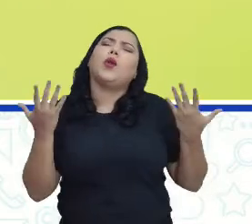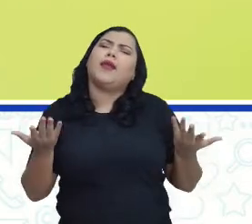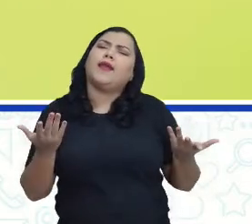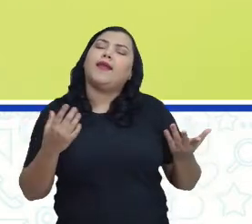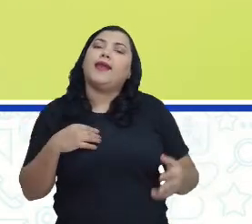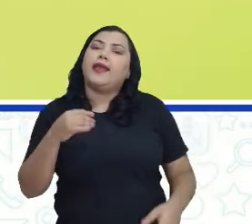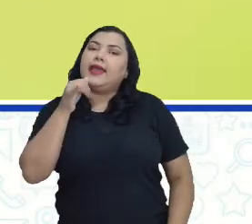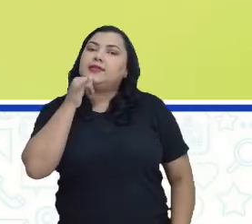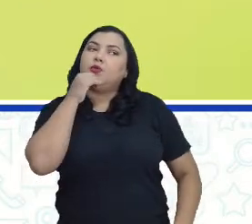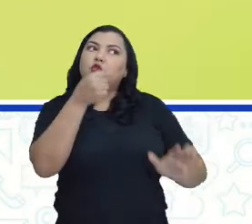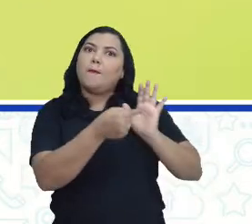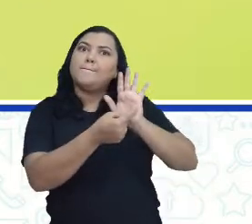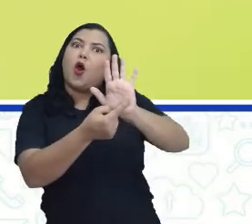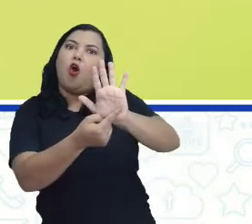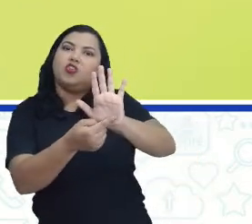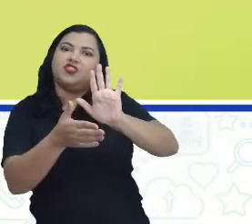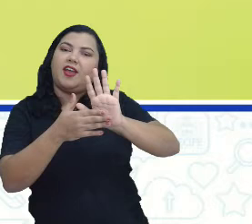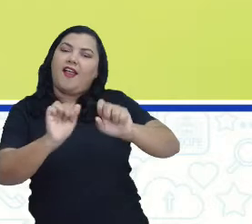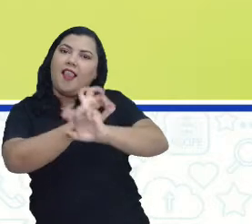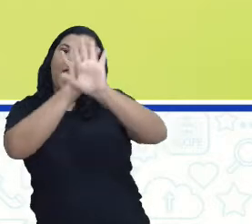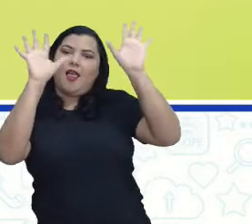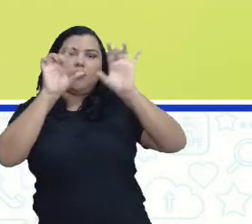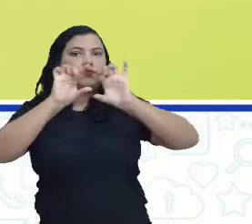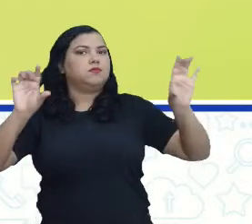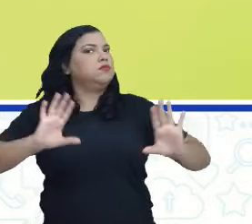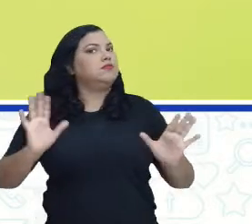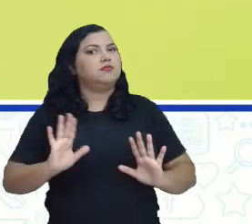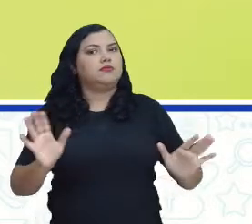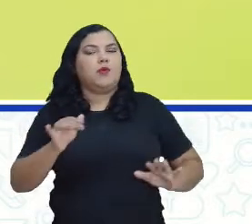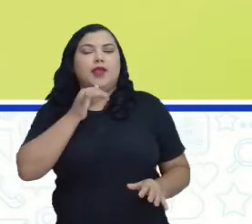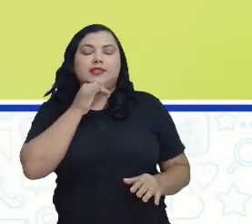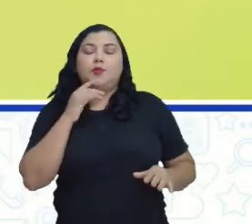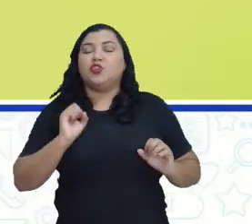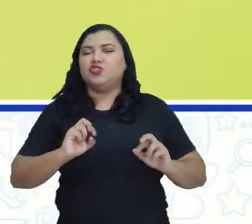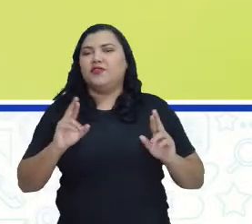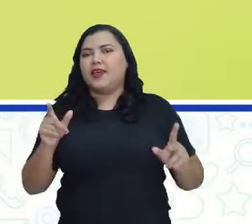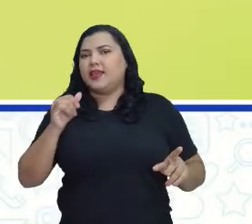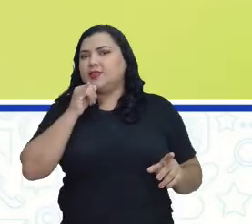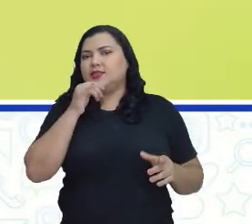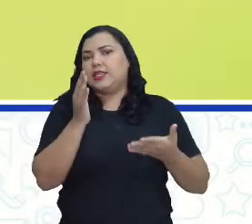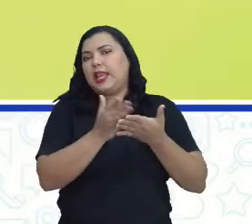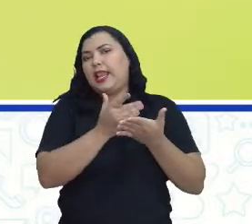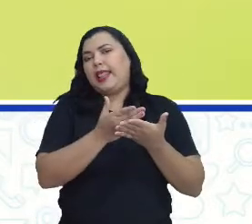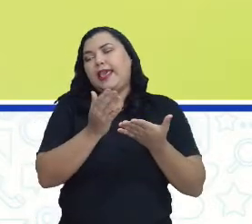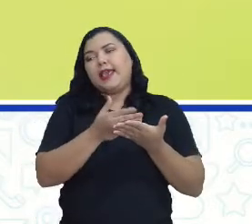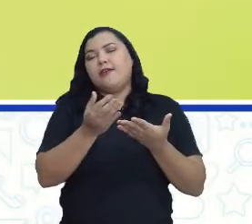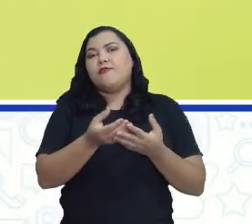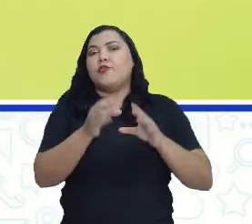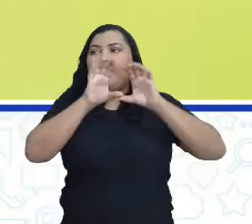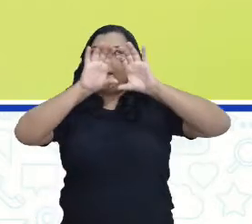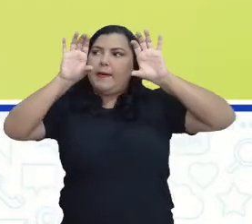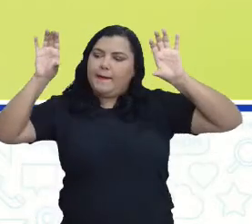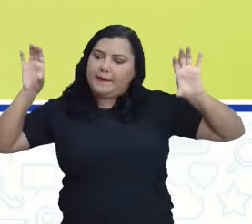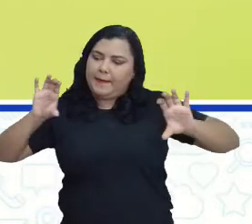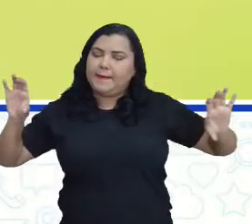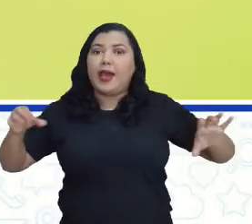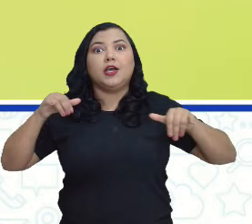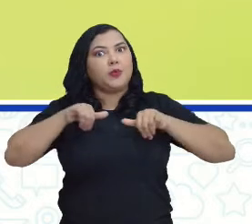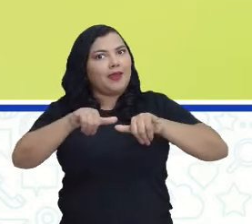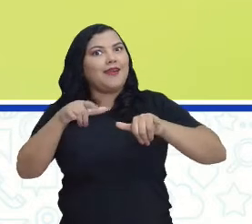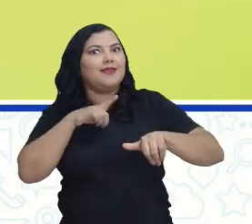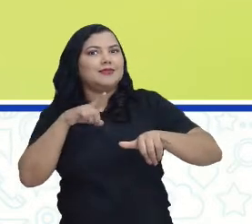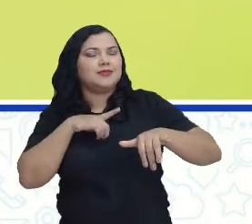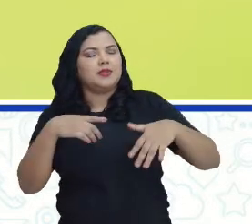vem expresso. Então, diferentemente de dizer que livros ganharam os supermercados ou Camille dá aula de